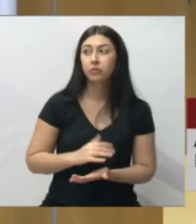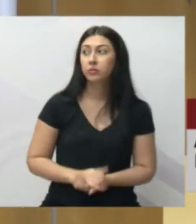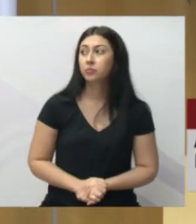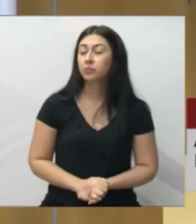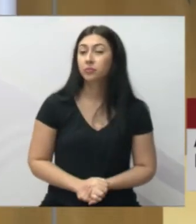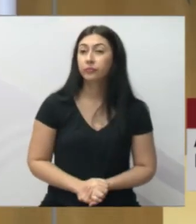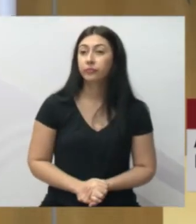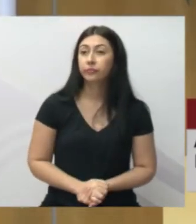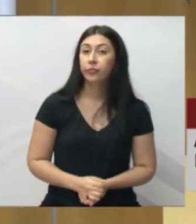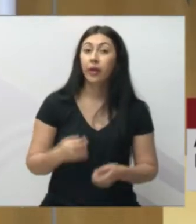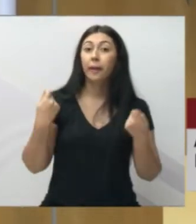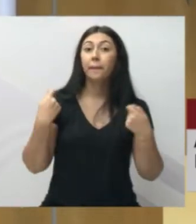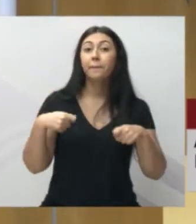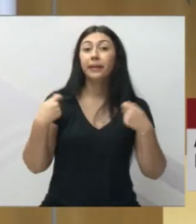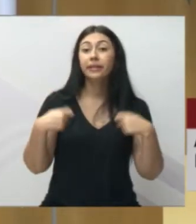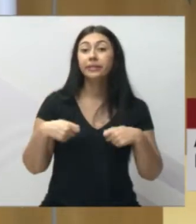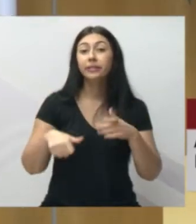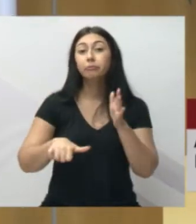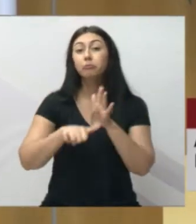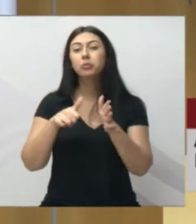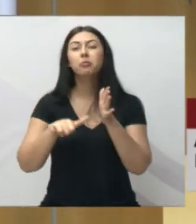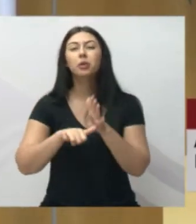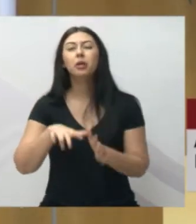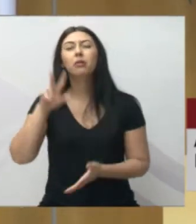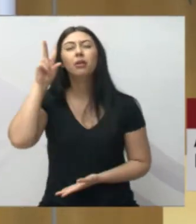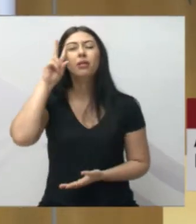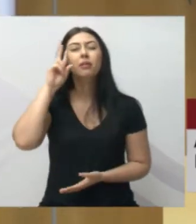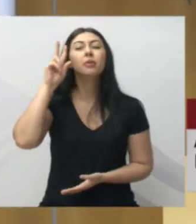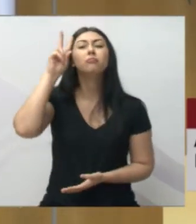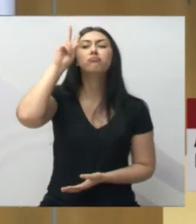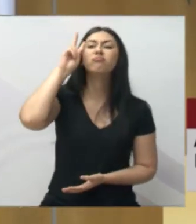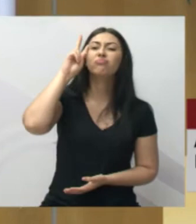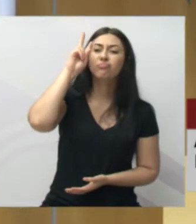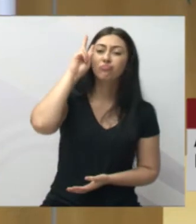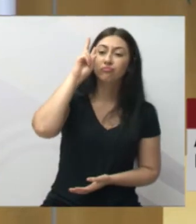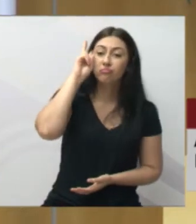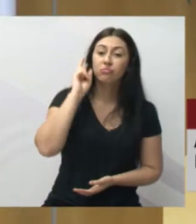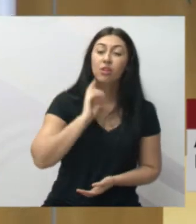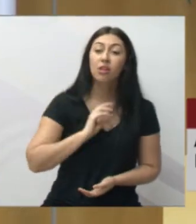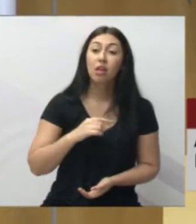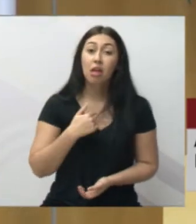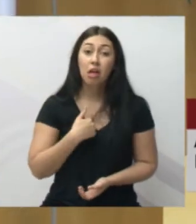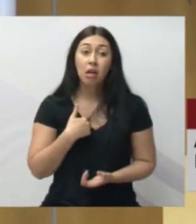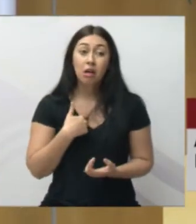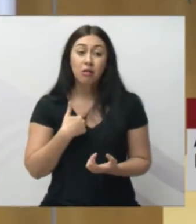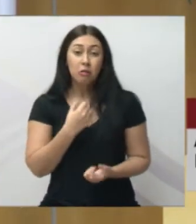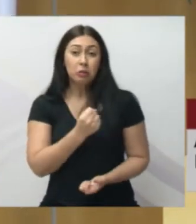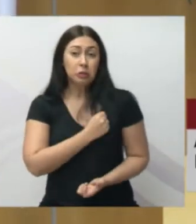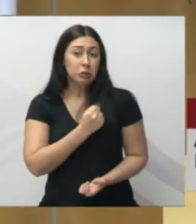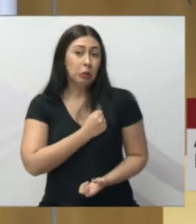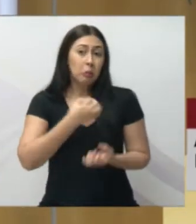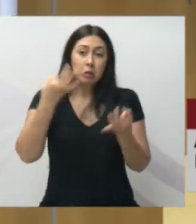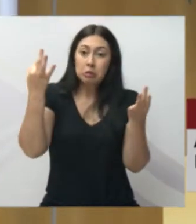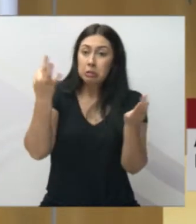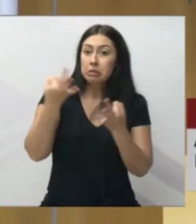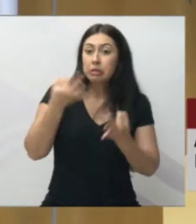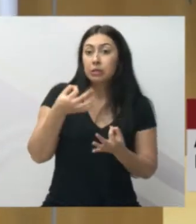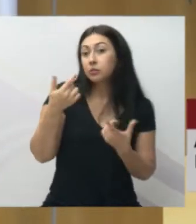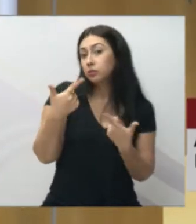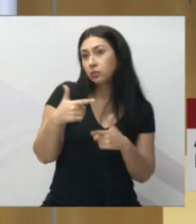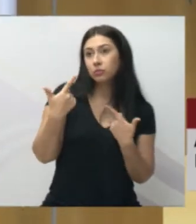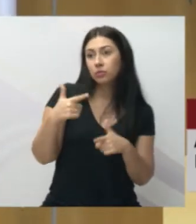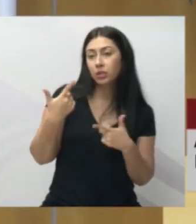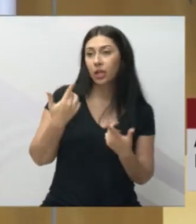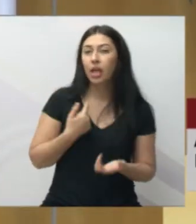É preciso pegar um pouco da história. Talvez eu não tenha os números exatos aqui, mas me perdoe se eu tentei consultar o pessoal